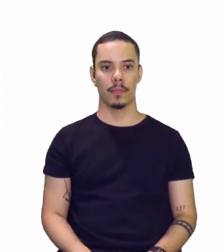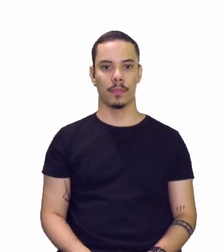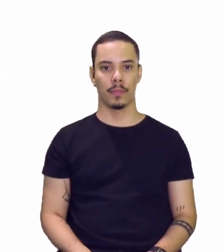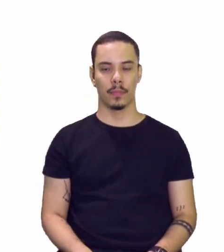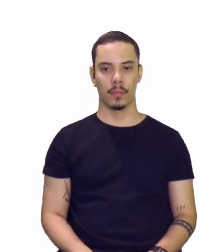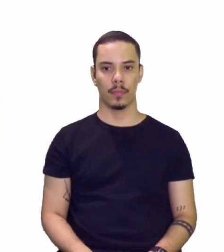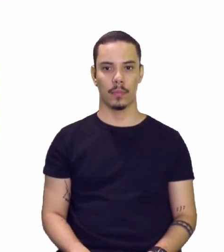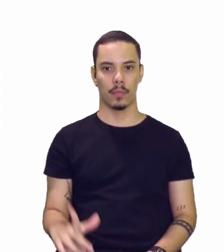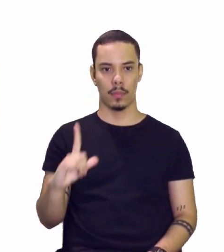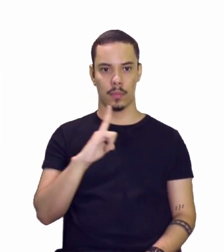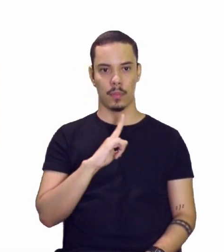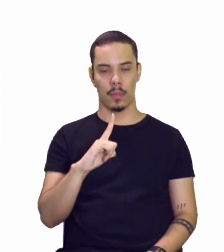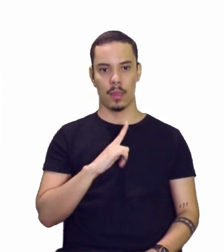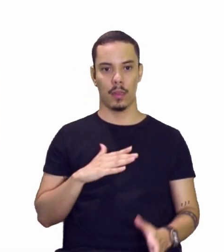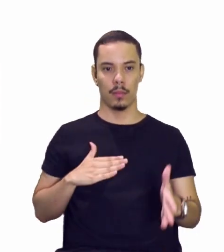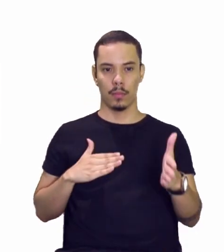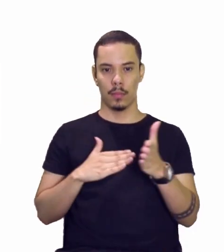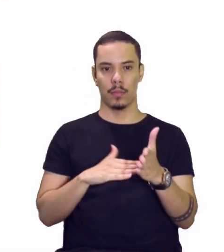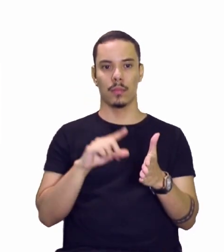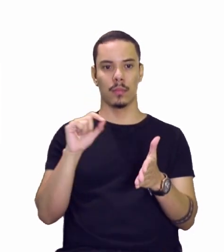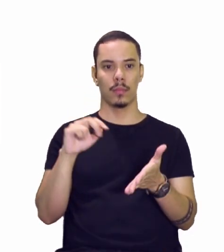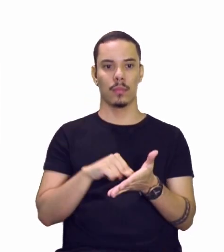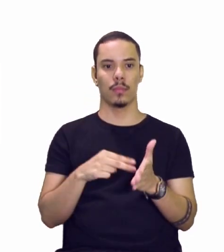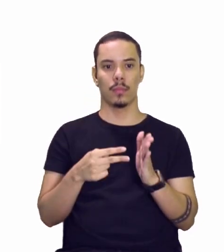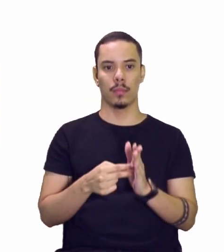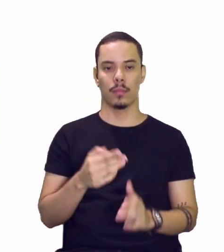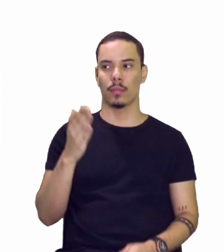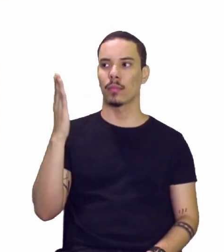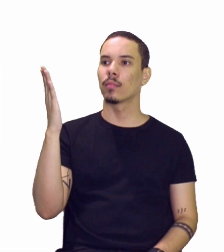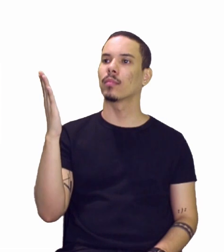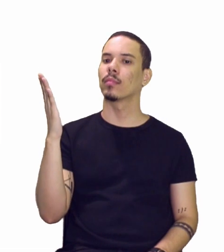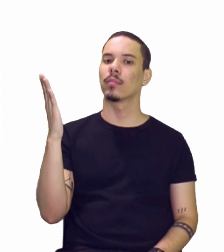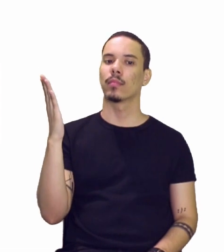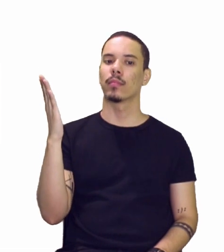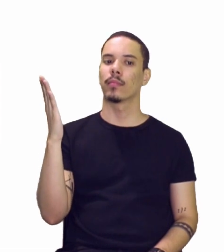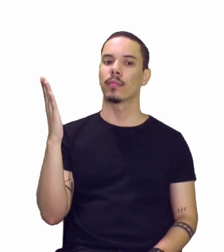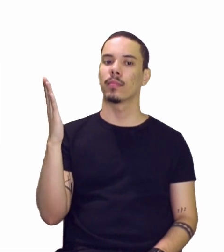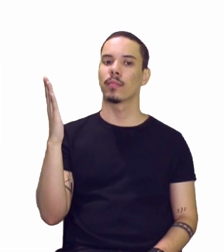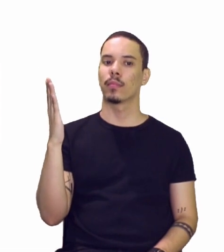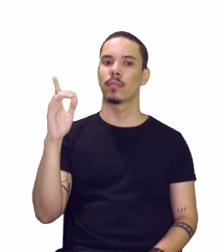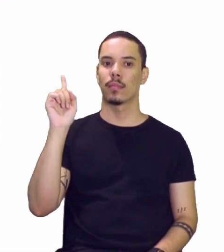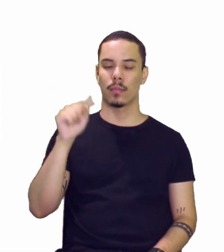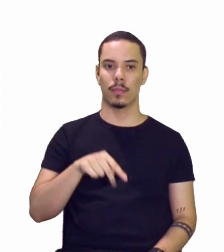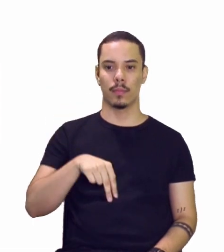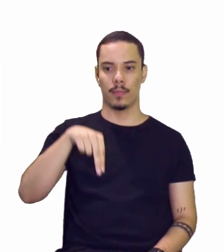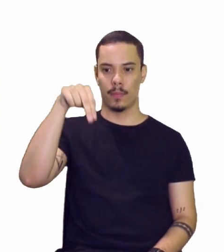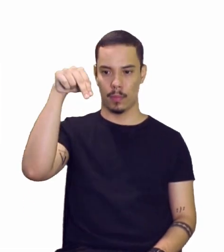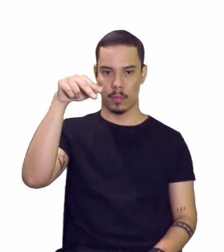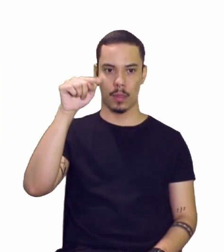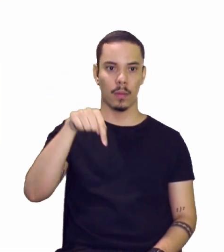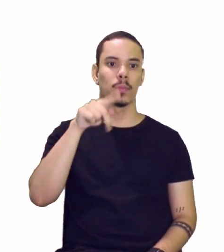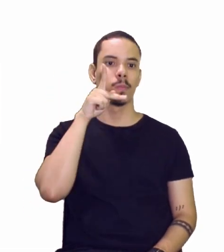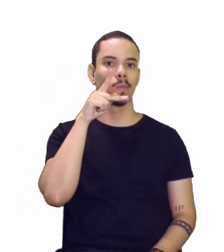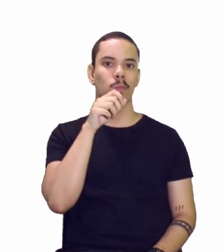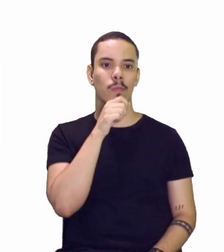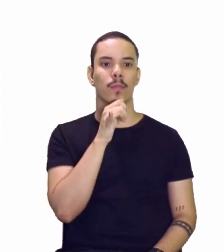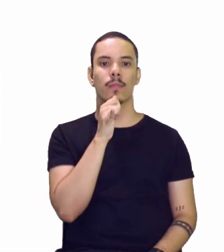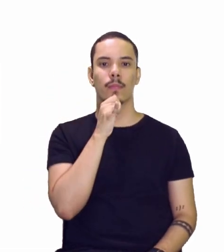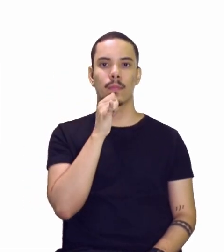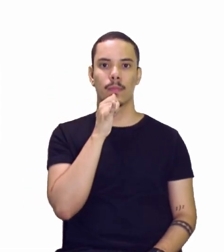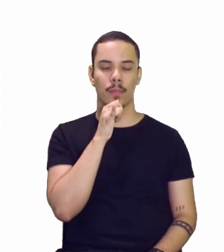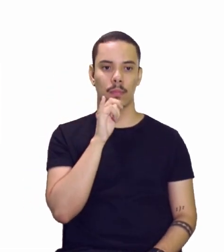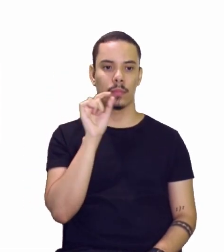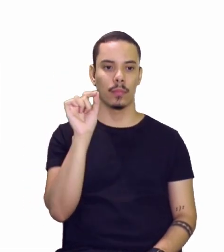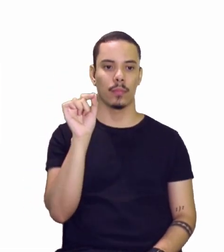esses, ó. O que é setentrional? É norte, o norte do estado, aqui onde está Porto Velho. O